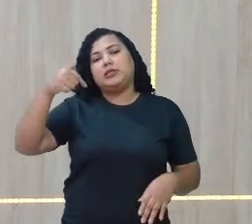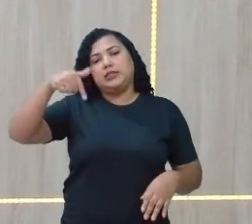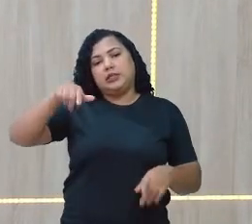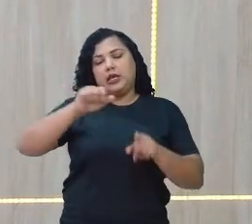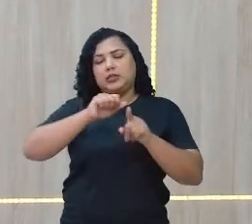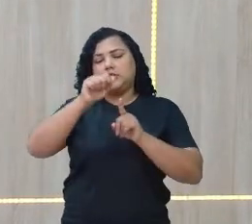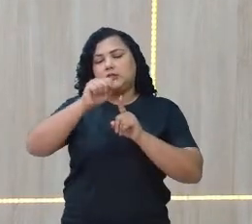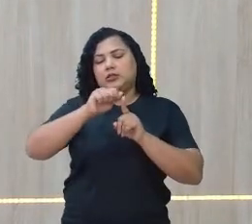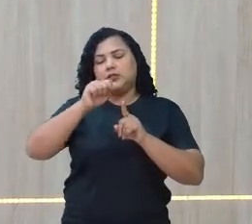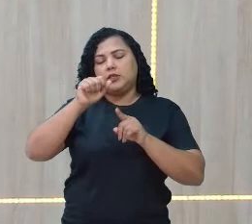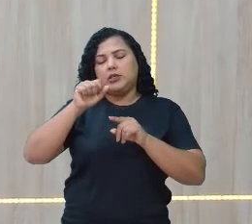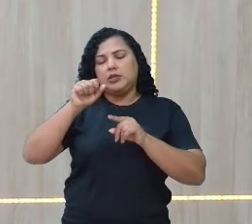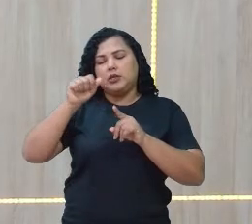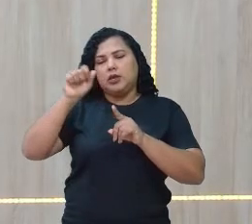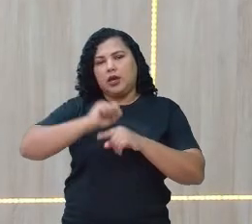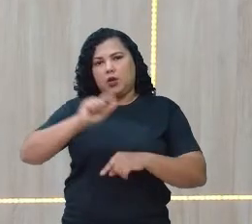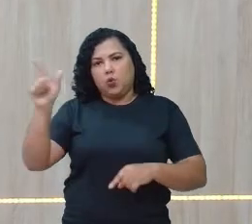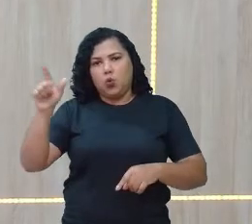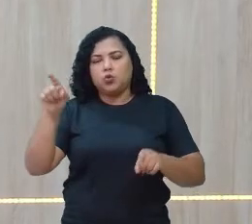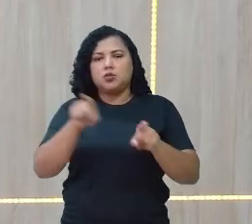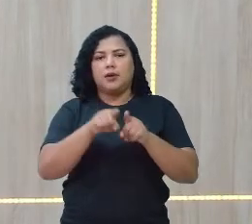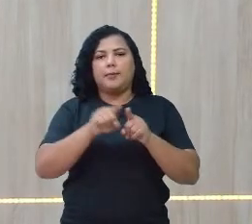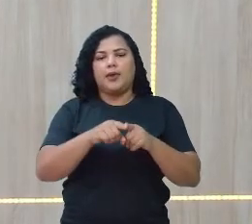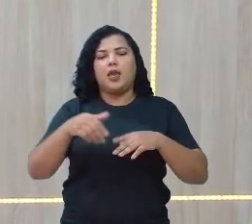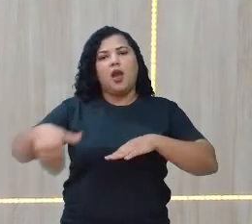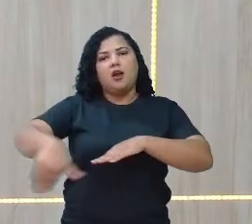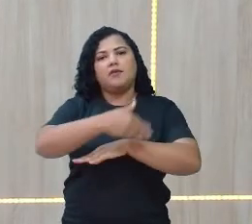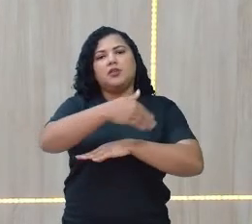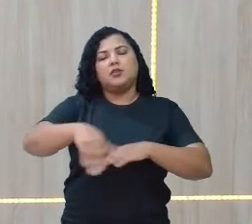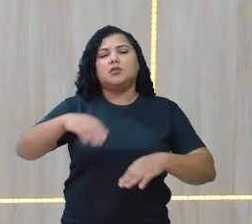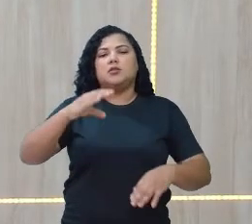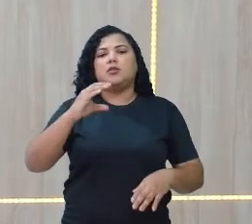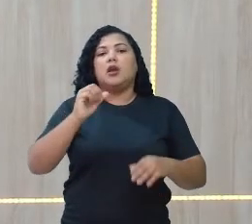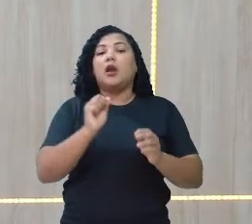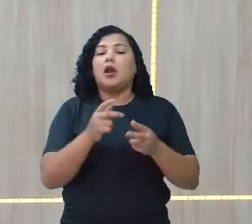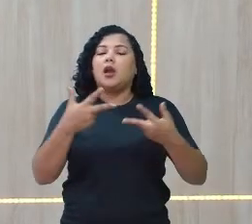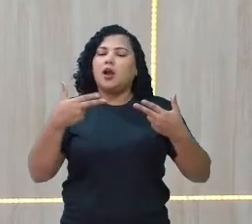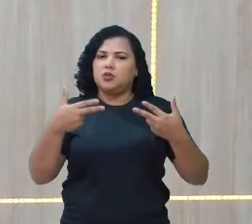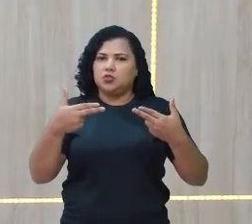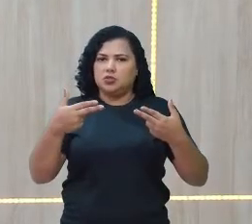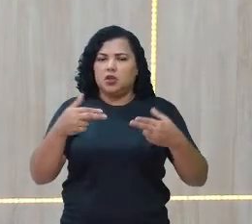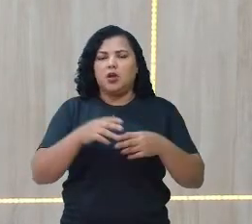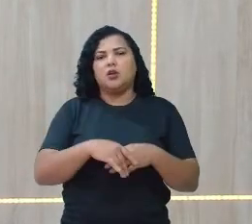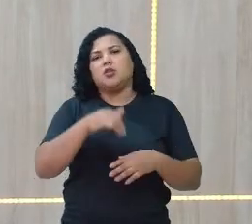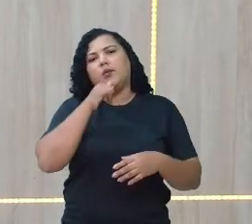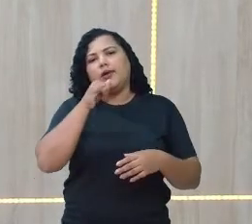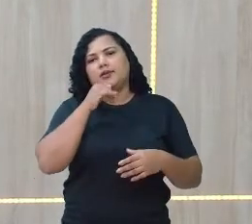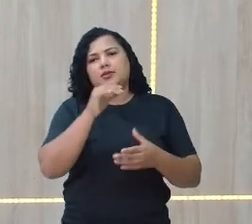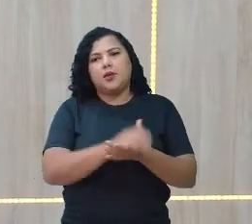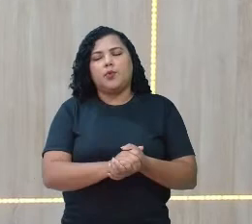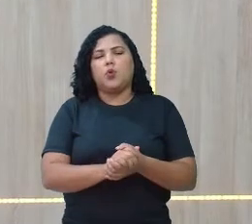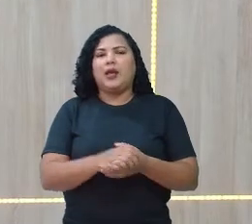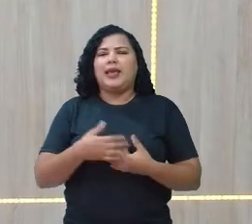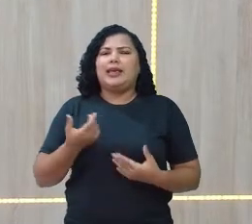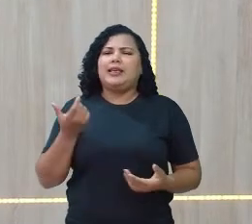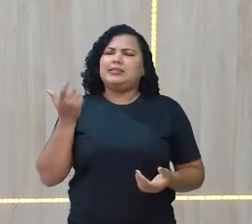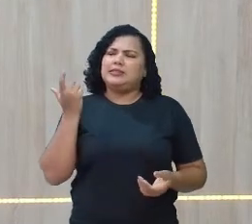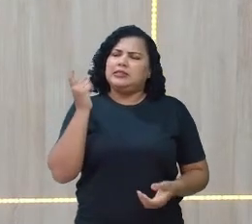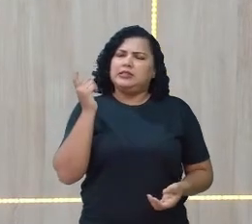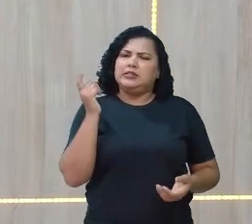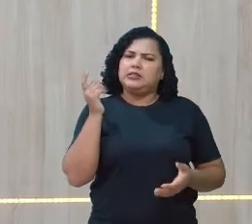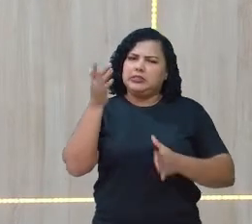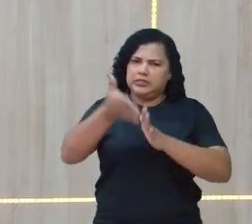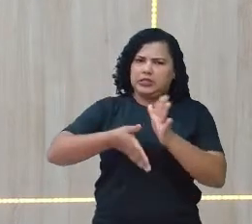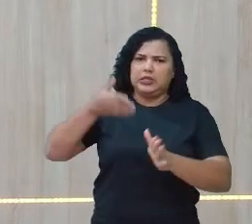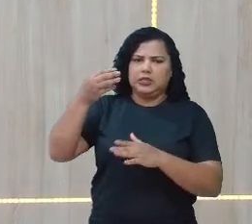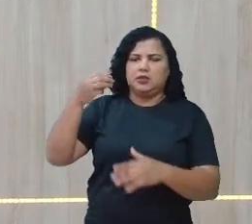elas basicamente são o trajeto que o marcha-bomba fazia. Claro que o marcha-bomba foi na esteira de caminhos antigos da cidade do Recife,